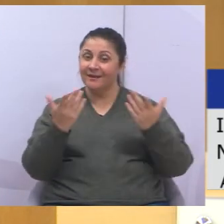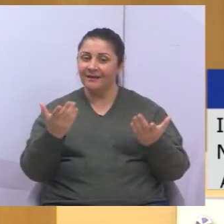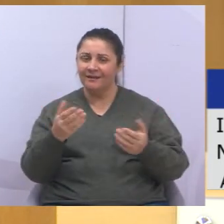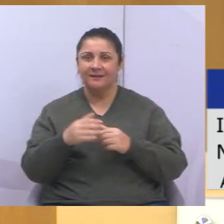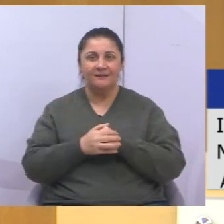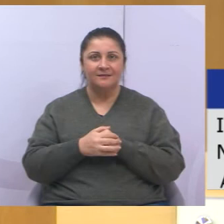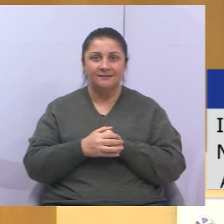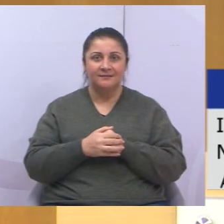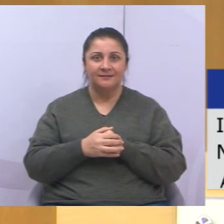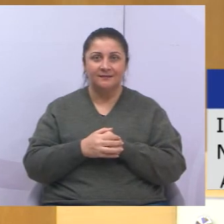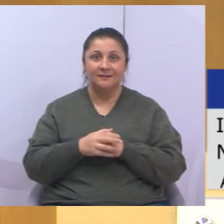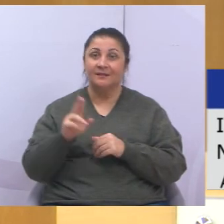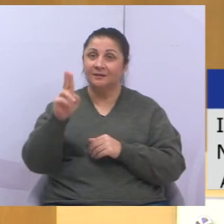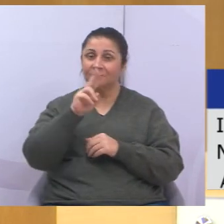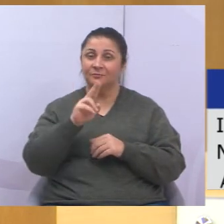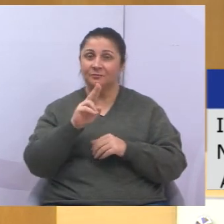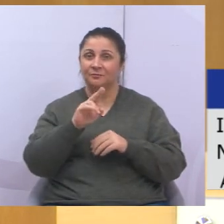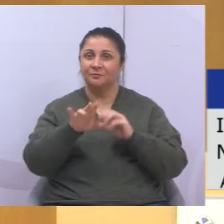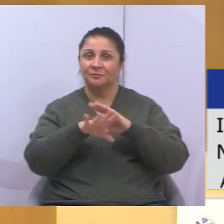eu usei